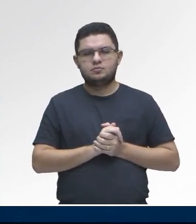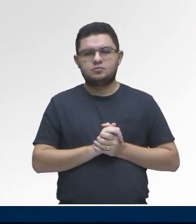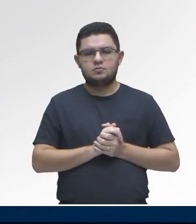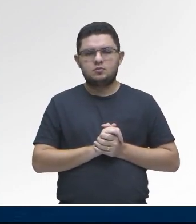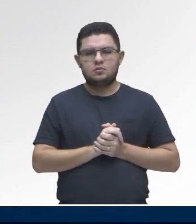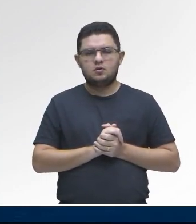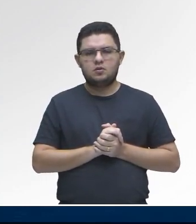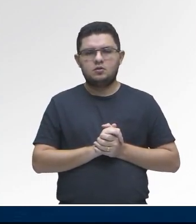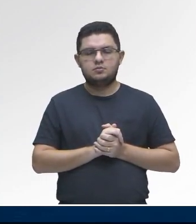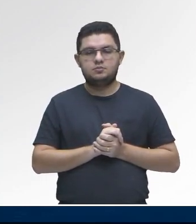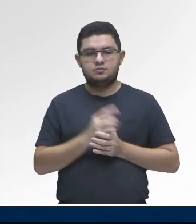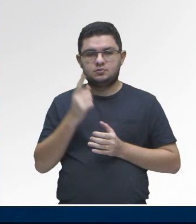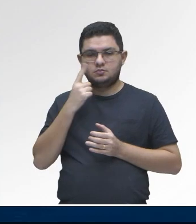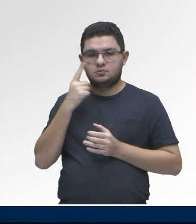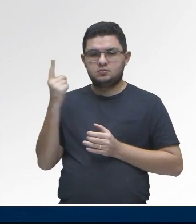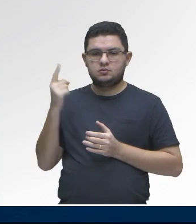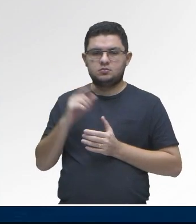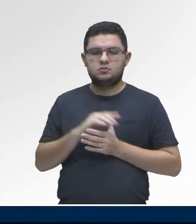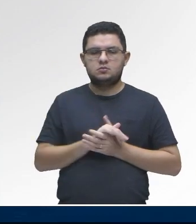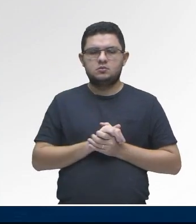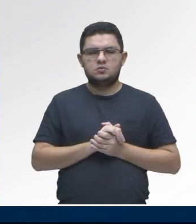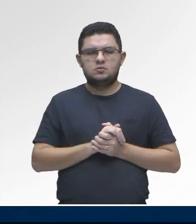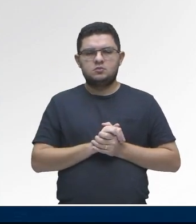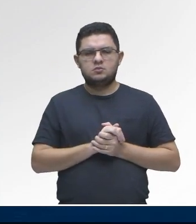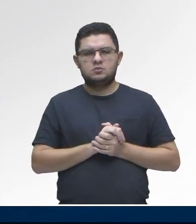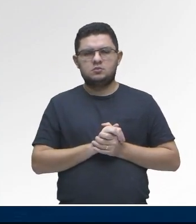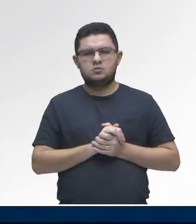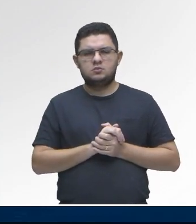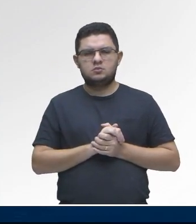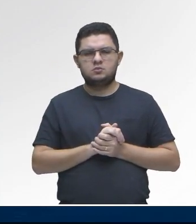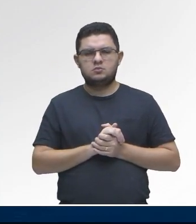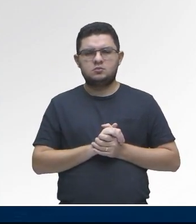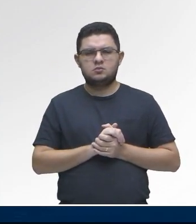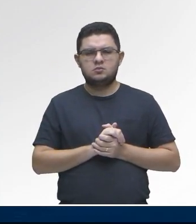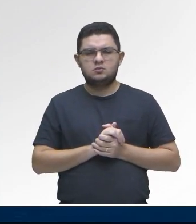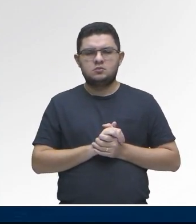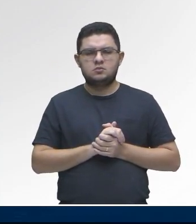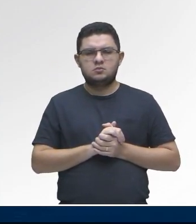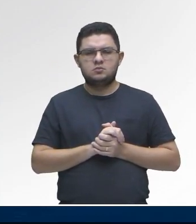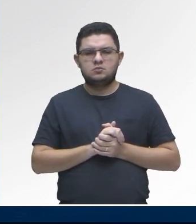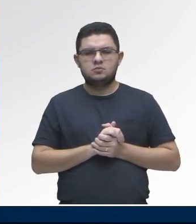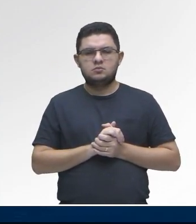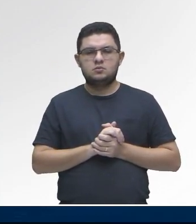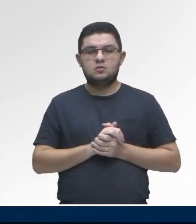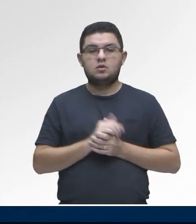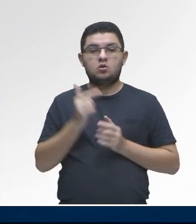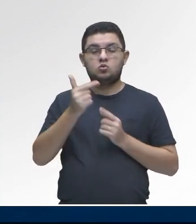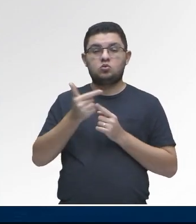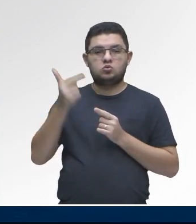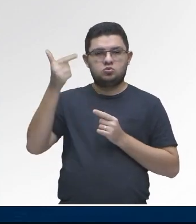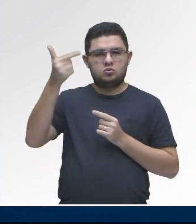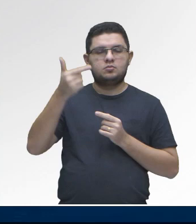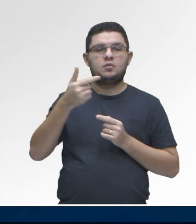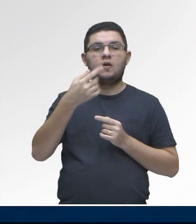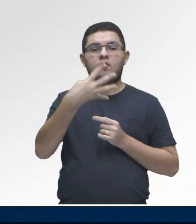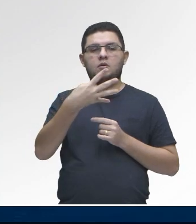Deu 0, aqui é 2, né? Vezes 2 deu 164. Esse 2 sobe para cá, ó. Vai